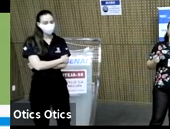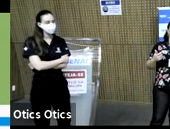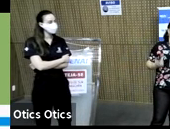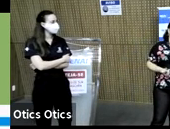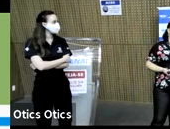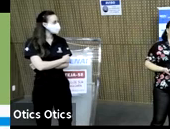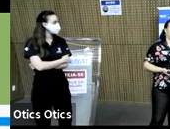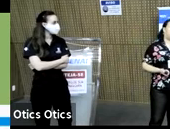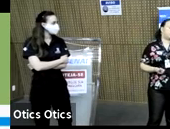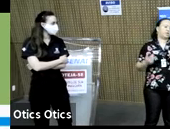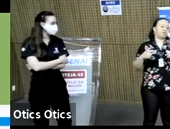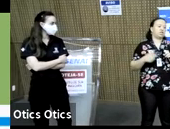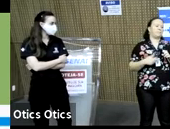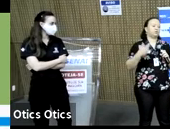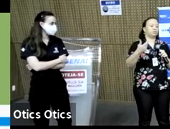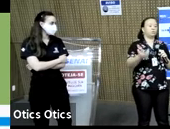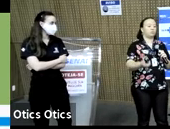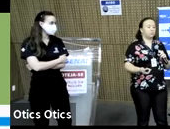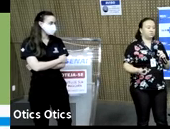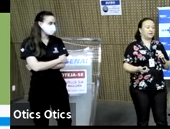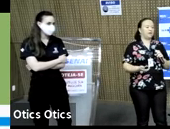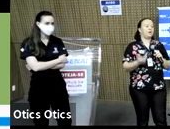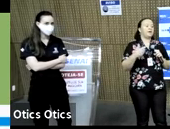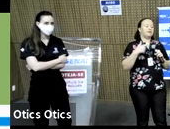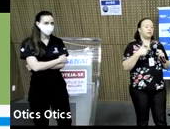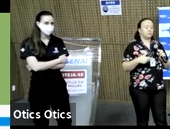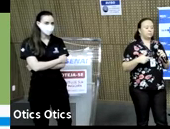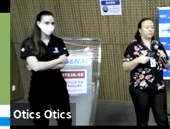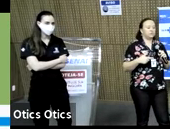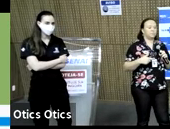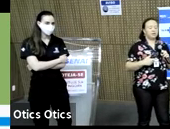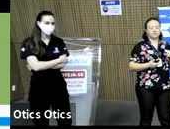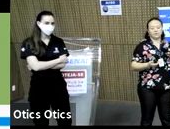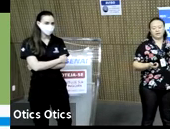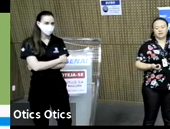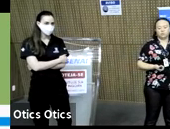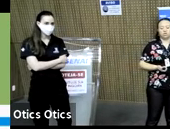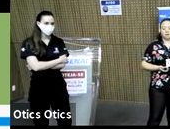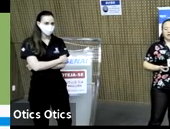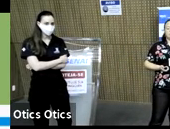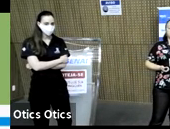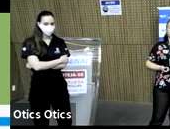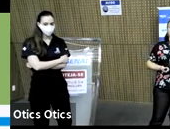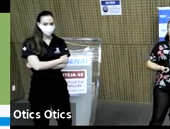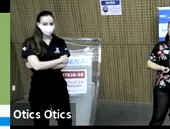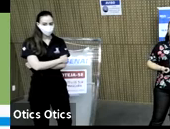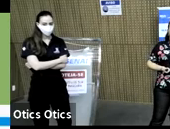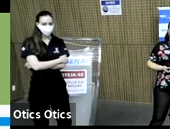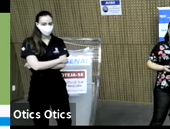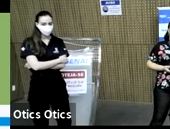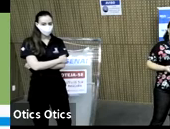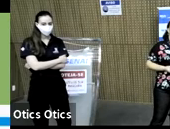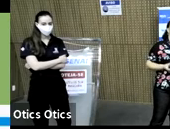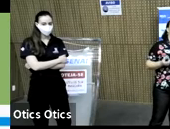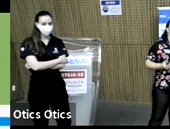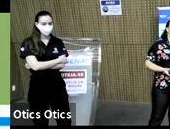não conseguimos fazer o levantamento porque a gente abre junto com o conselho, então nós não podemos abrir essa última. Mas nós temos